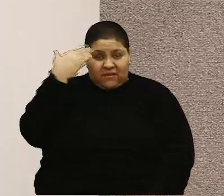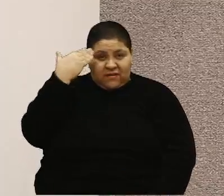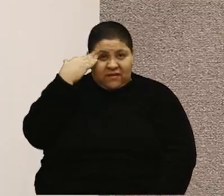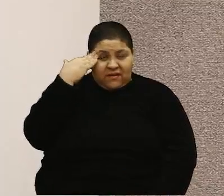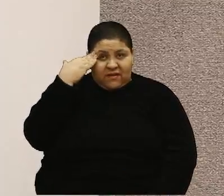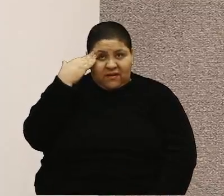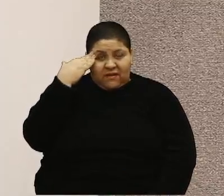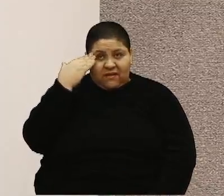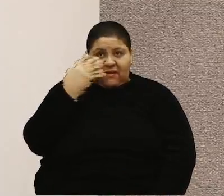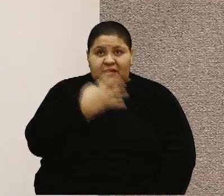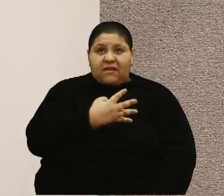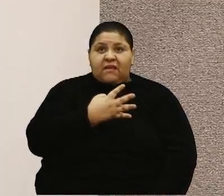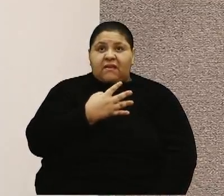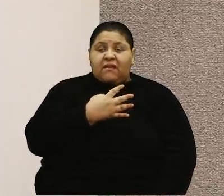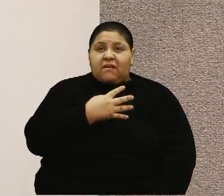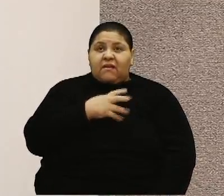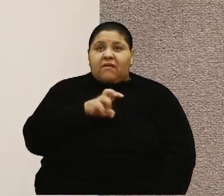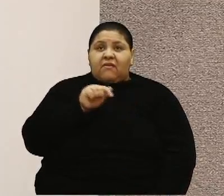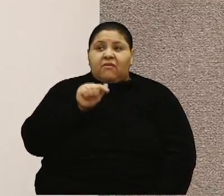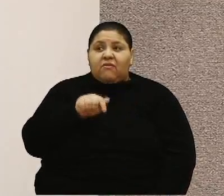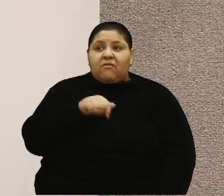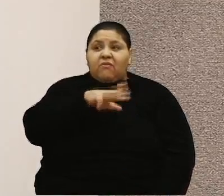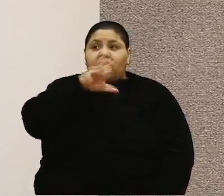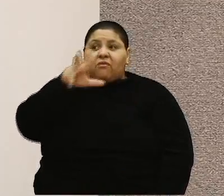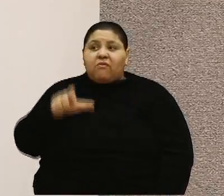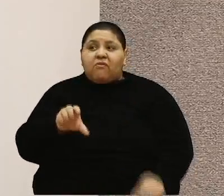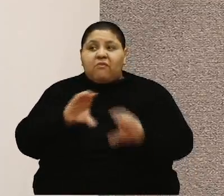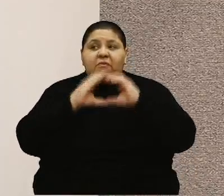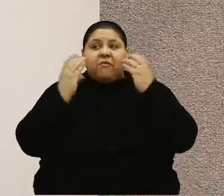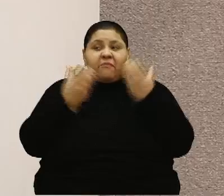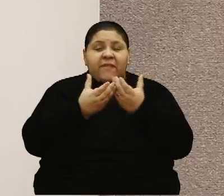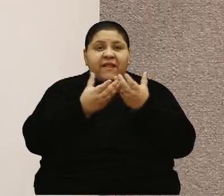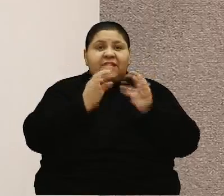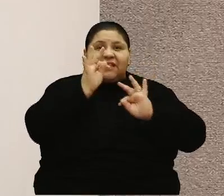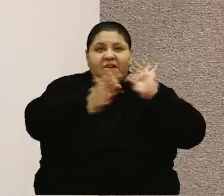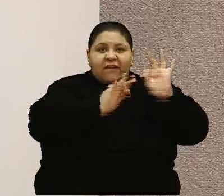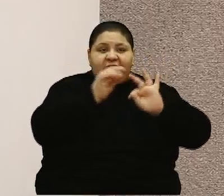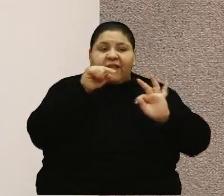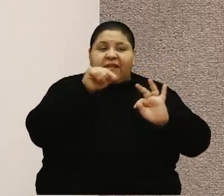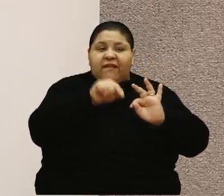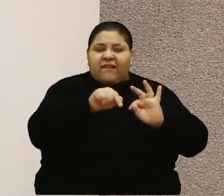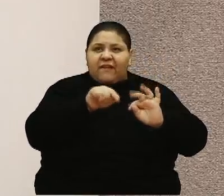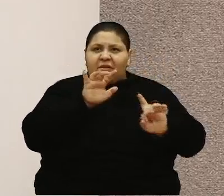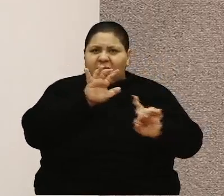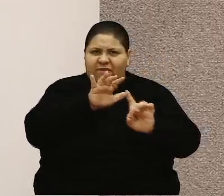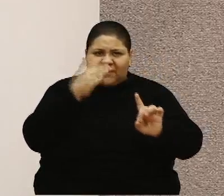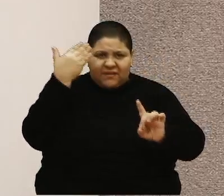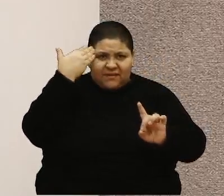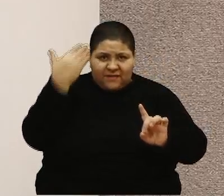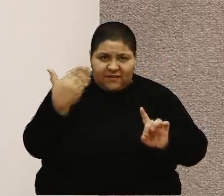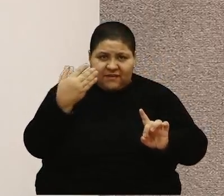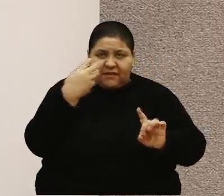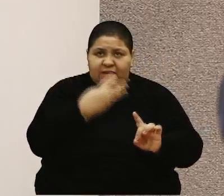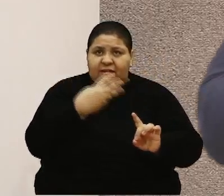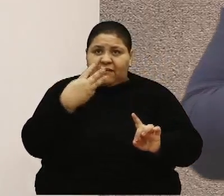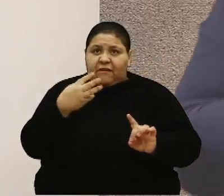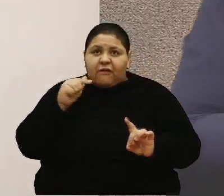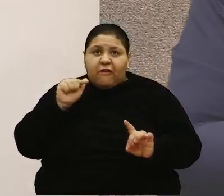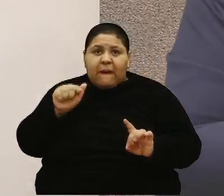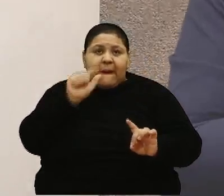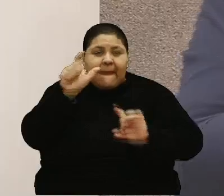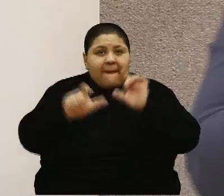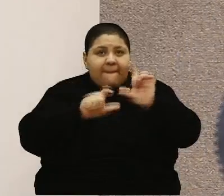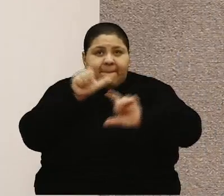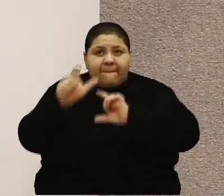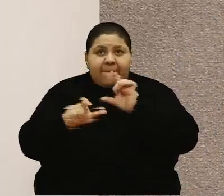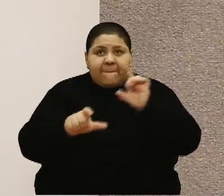corte de 45,5 milhões para as comunidades terapêuticas. E isso afeta, sabe quantas? 33 mil pessoas